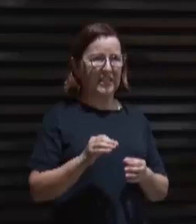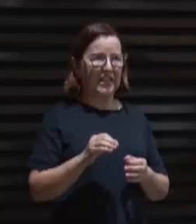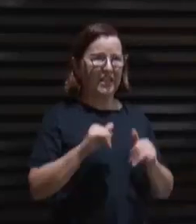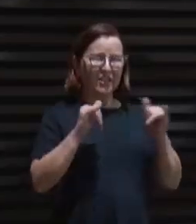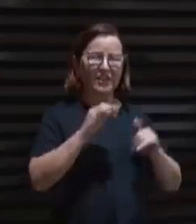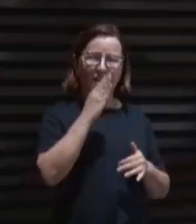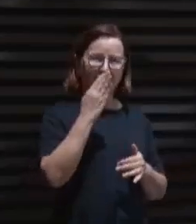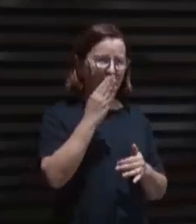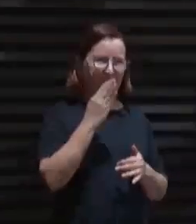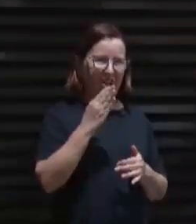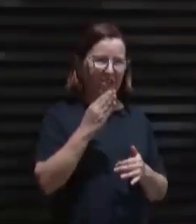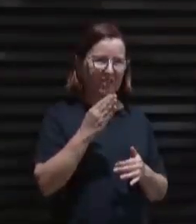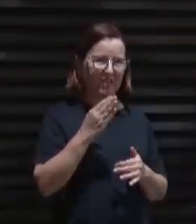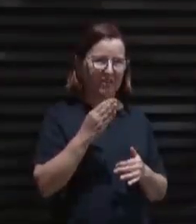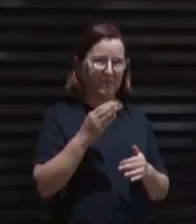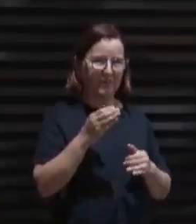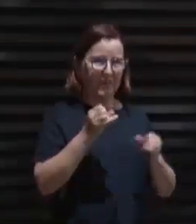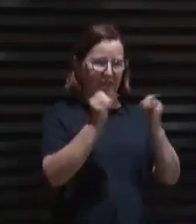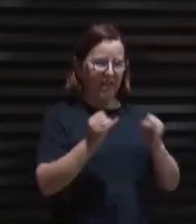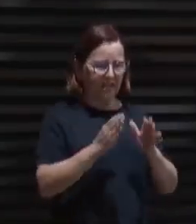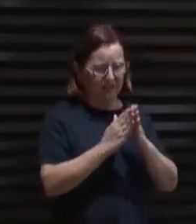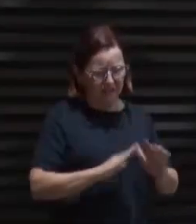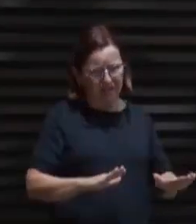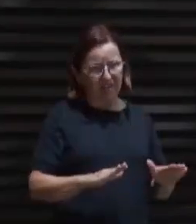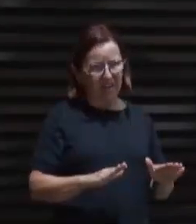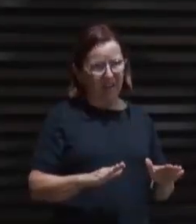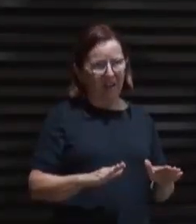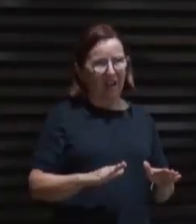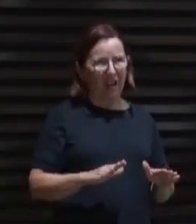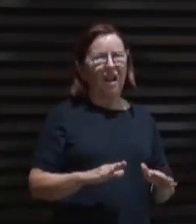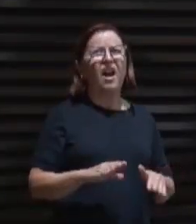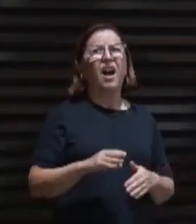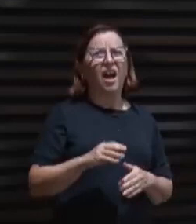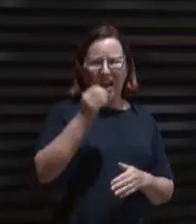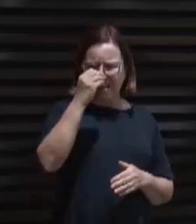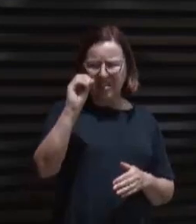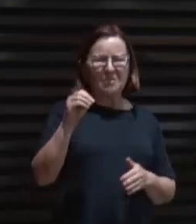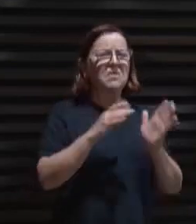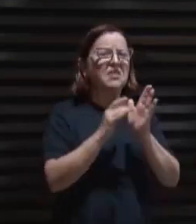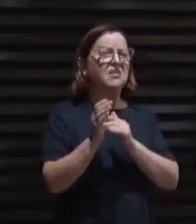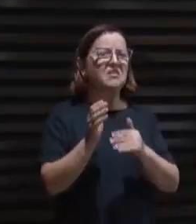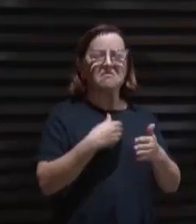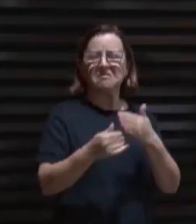anomia e o raio que o parta, pode negar a Jesus Cristo a qualquer hora.